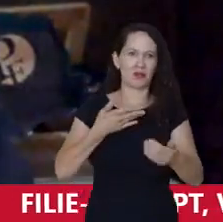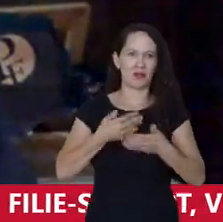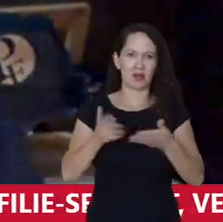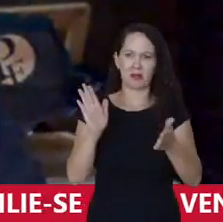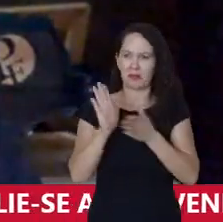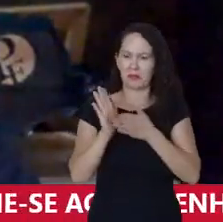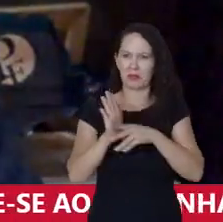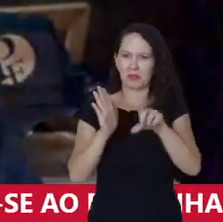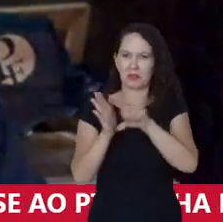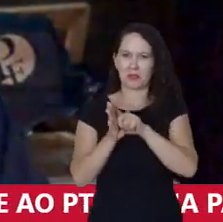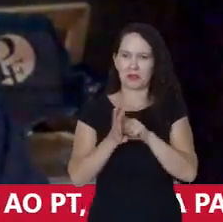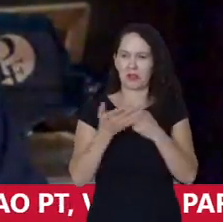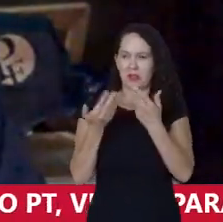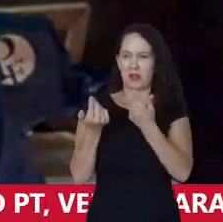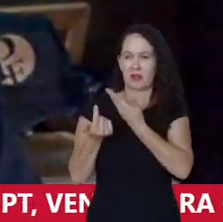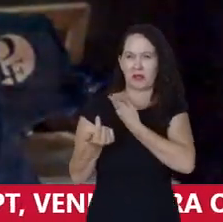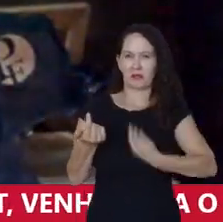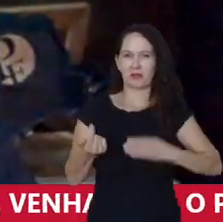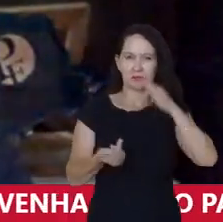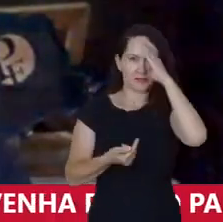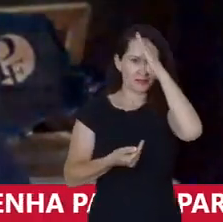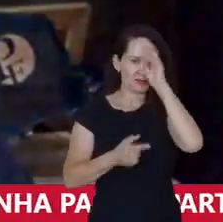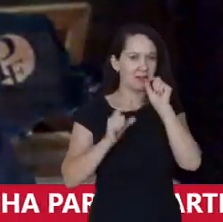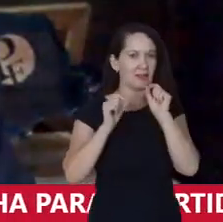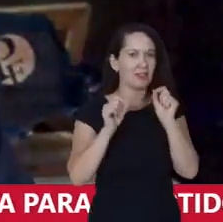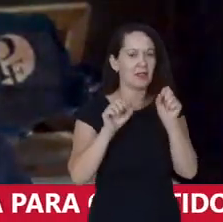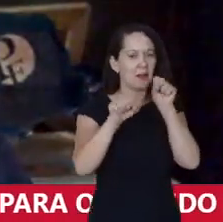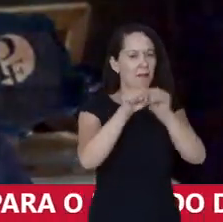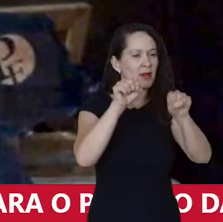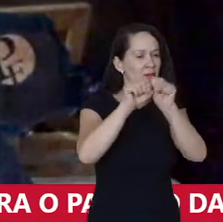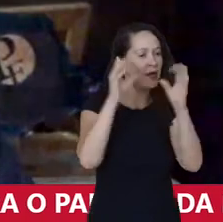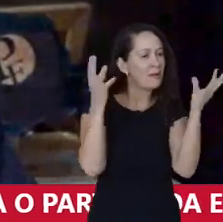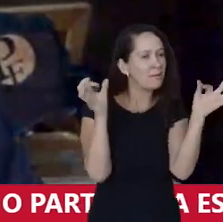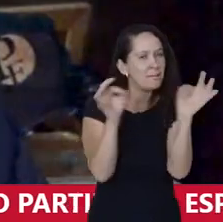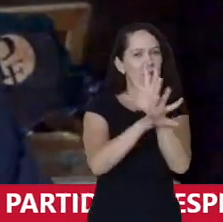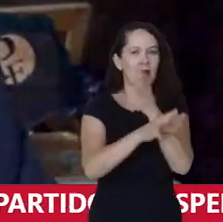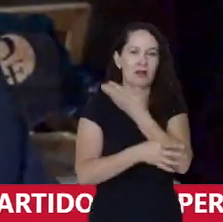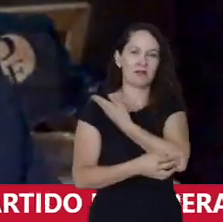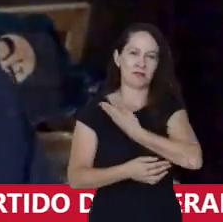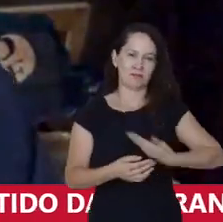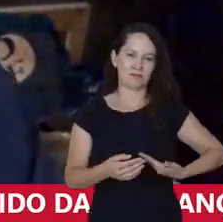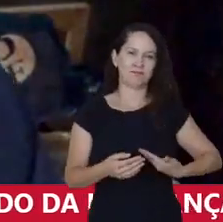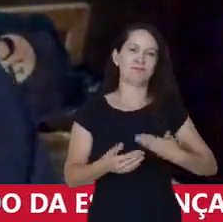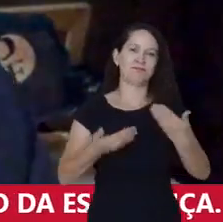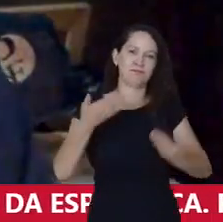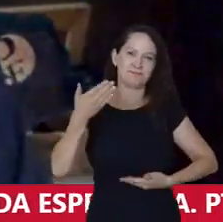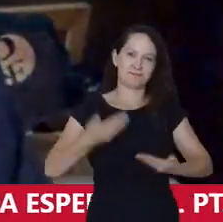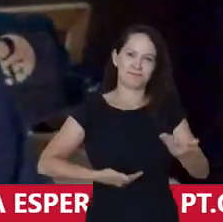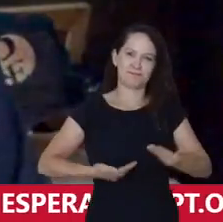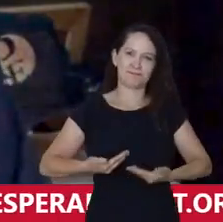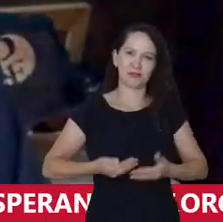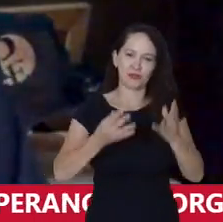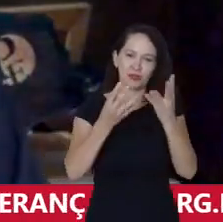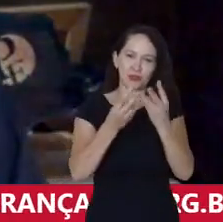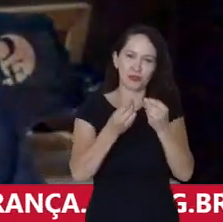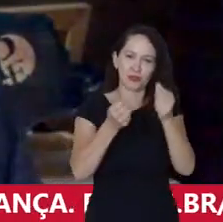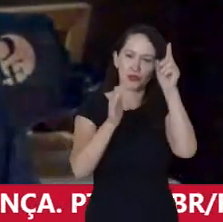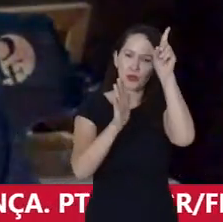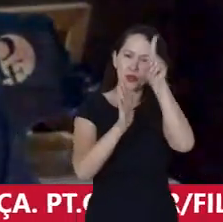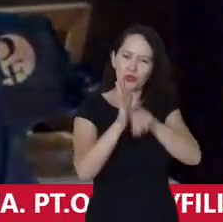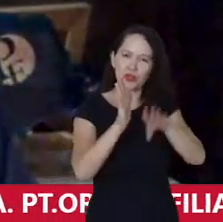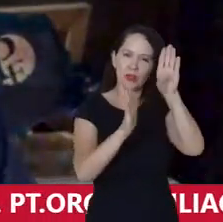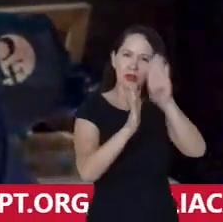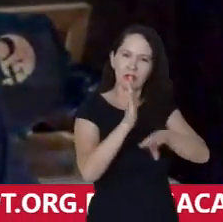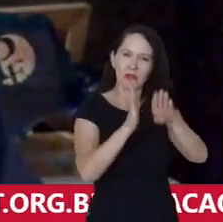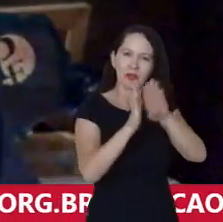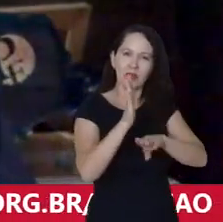governo como o do Bolsonaro. É para destruir o serviço público, é para acabar com direitos, ninguém pode